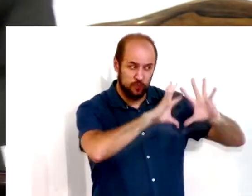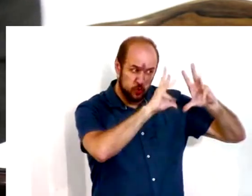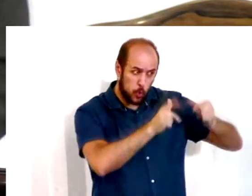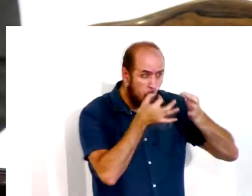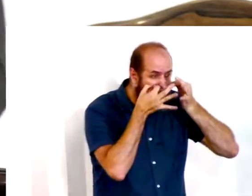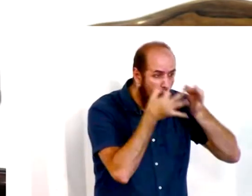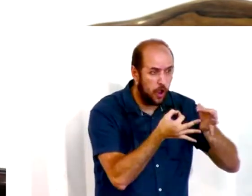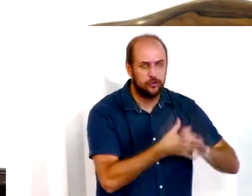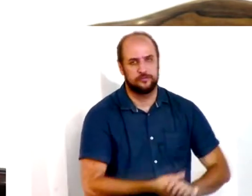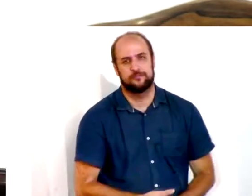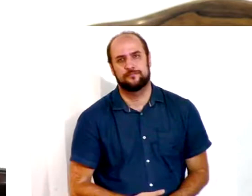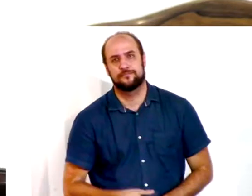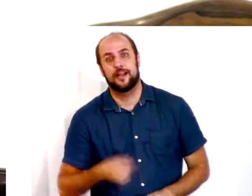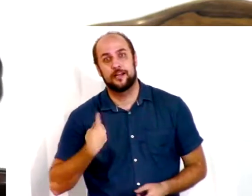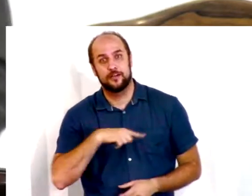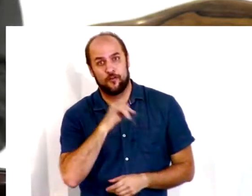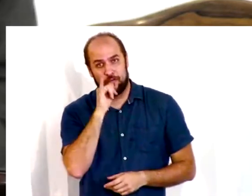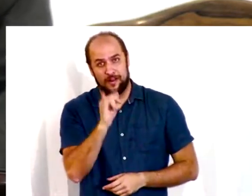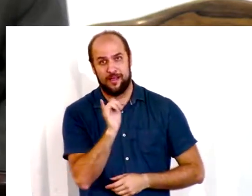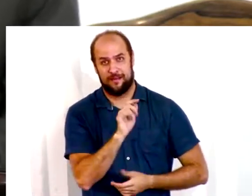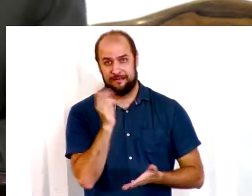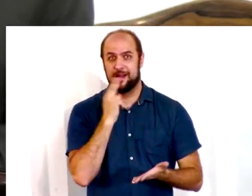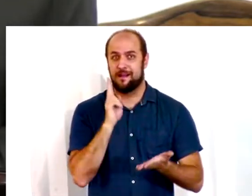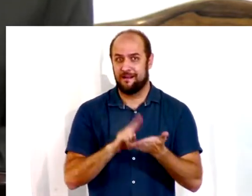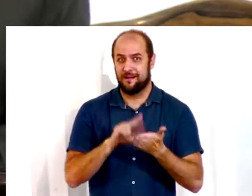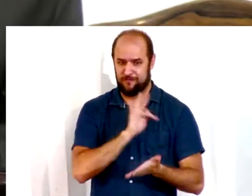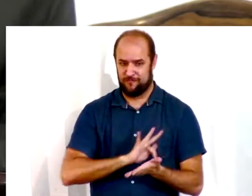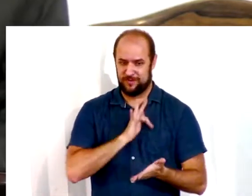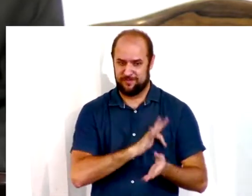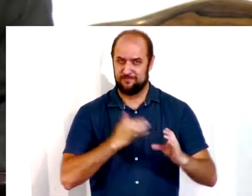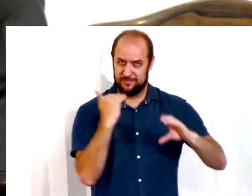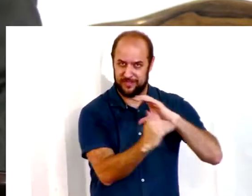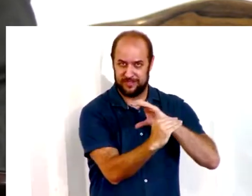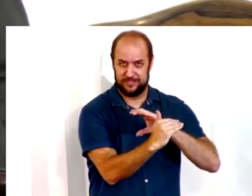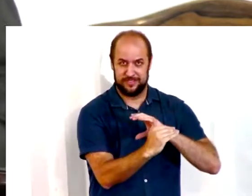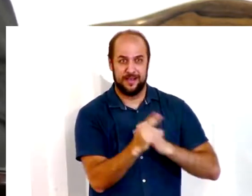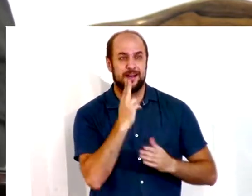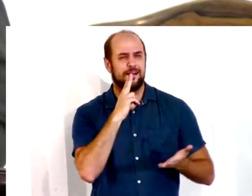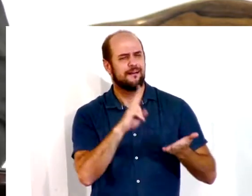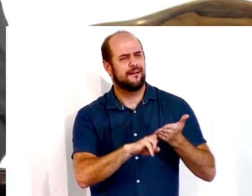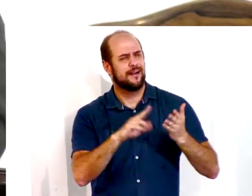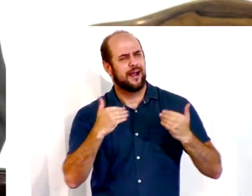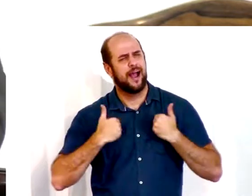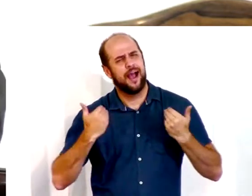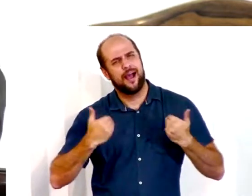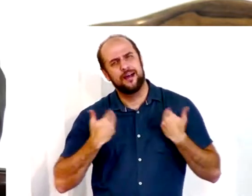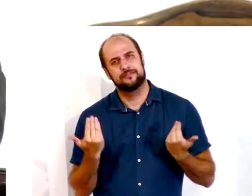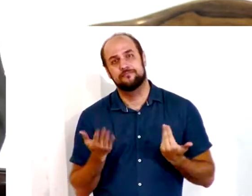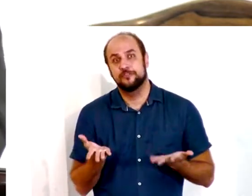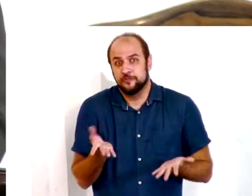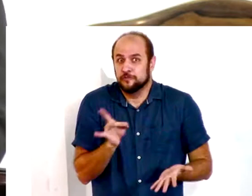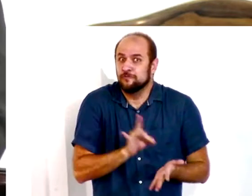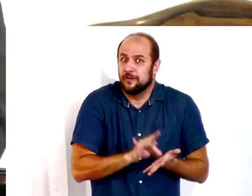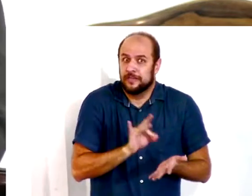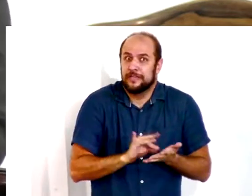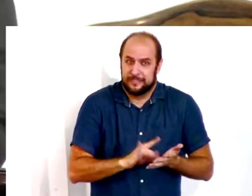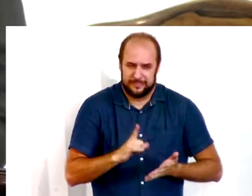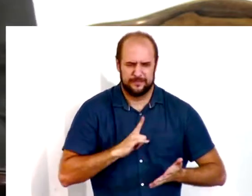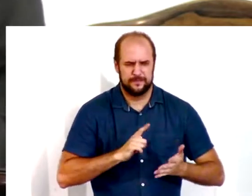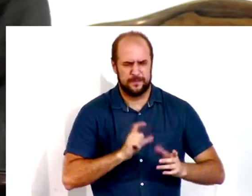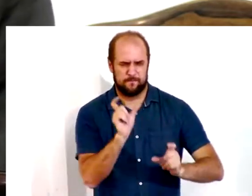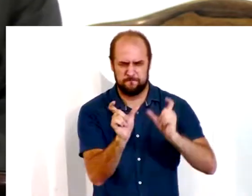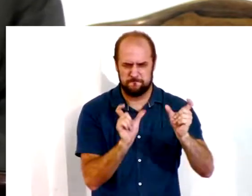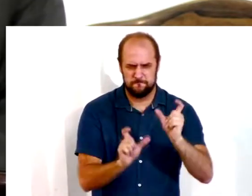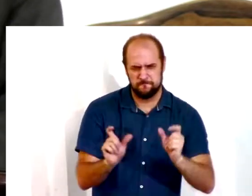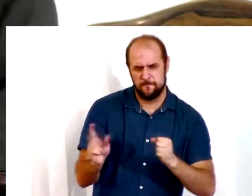Nós temos a tendência de dizer que essa carta aos Filipenses é a carta da alegria. E de fato nós vemos aqui entre verbos e